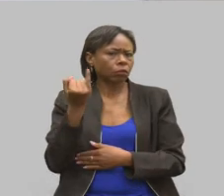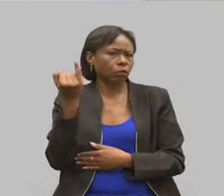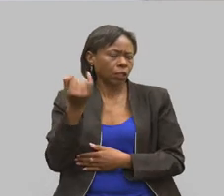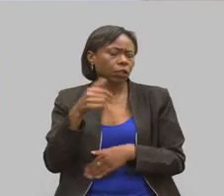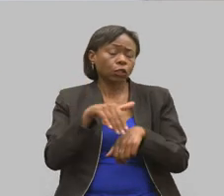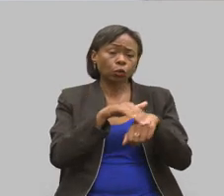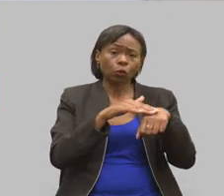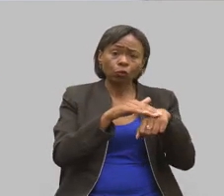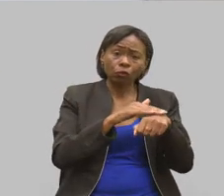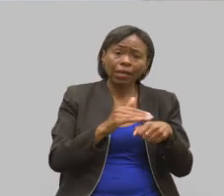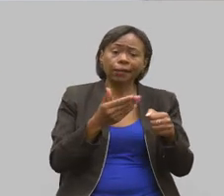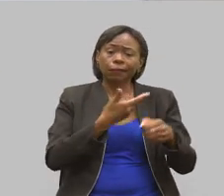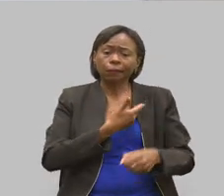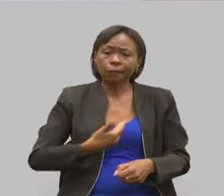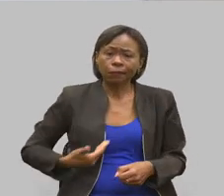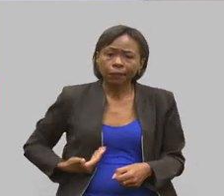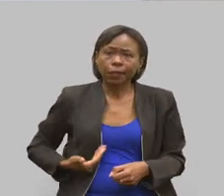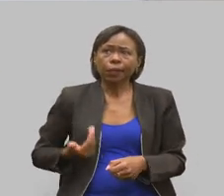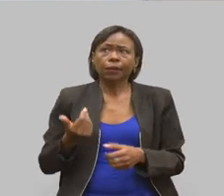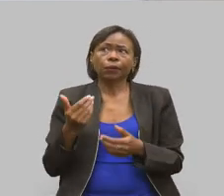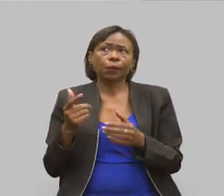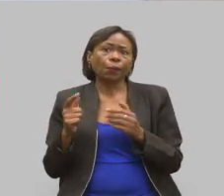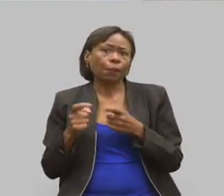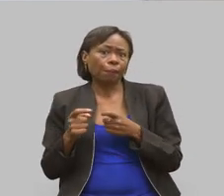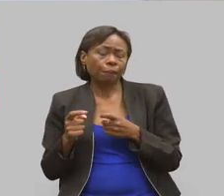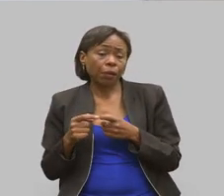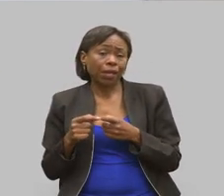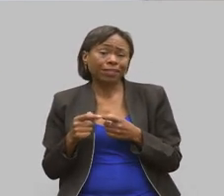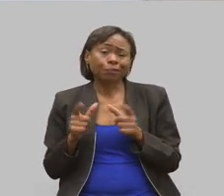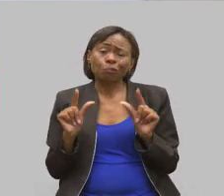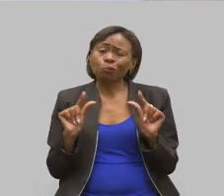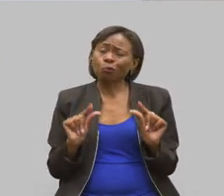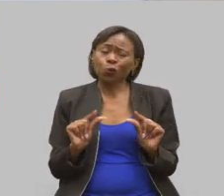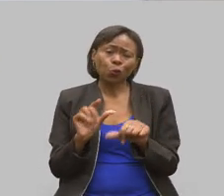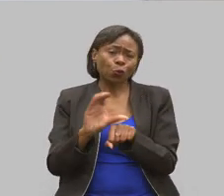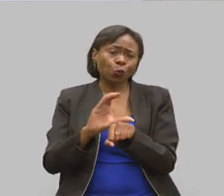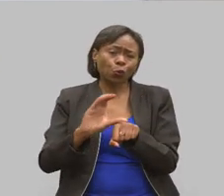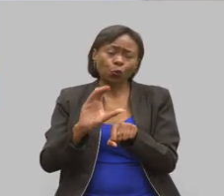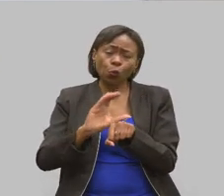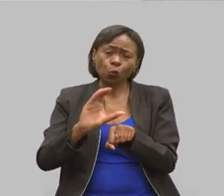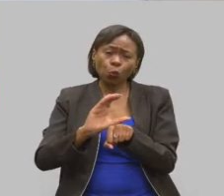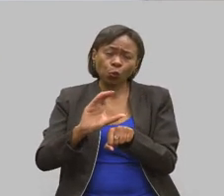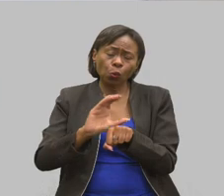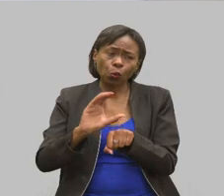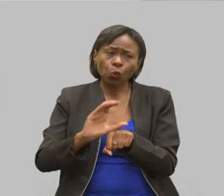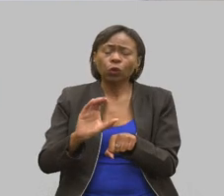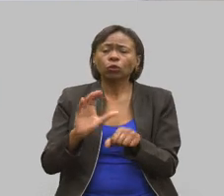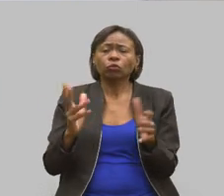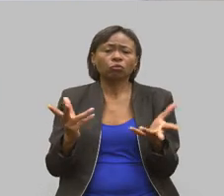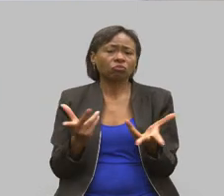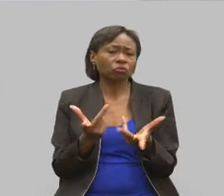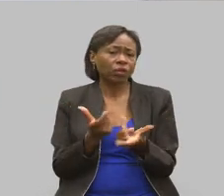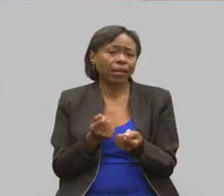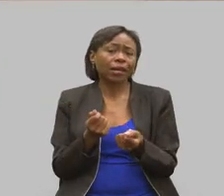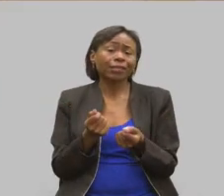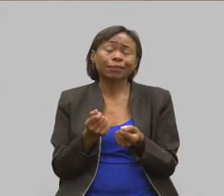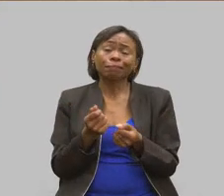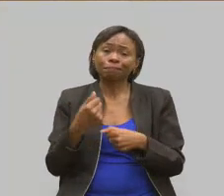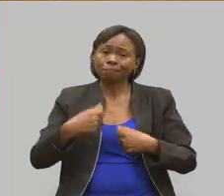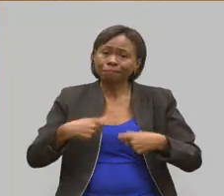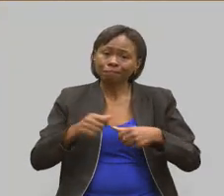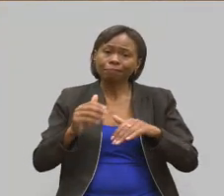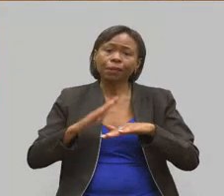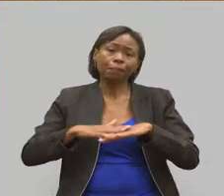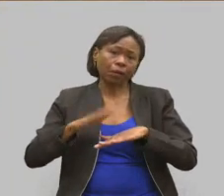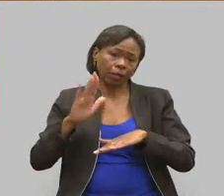MEC o número insuficiente de cursos de graduação de qualidade na área da terapia ocupacional para aumentar o número de oferta e as